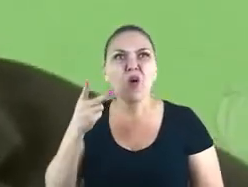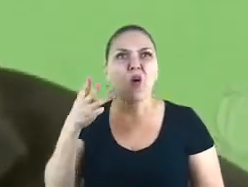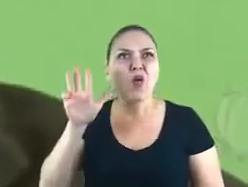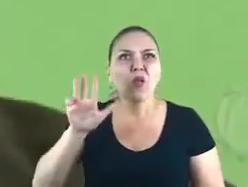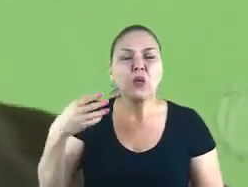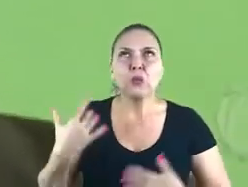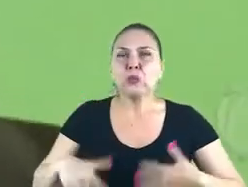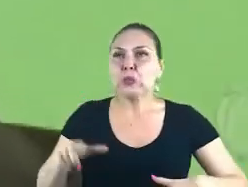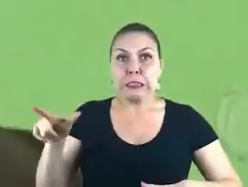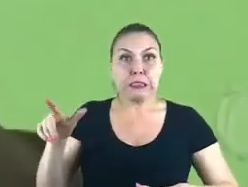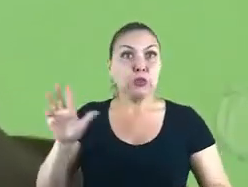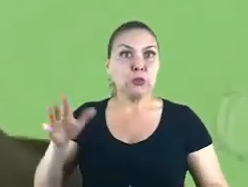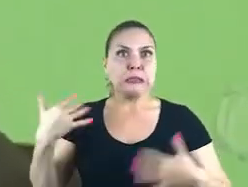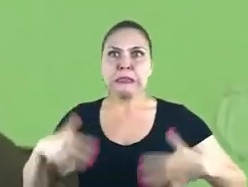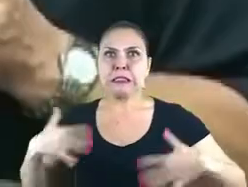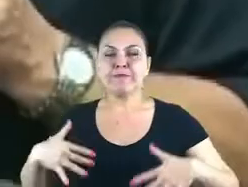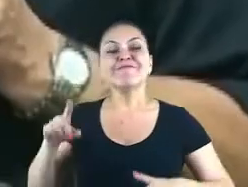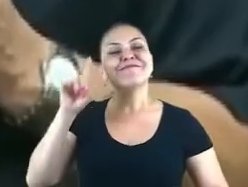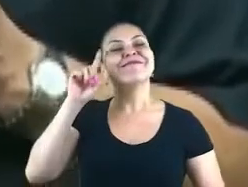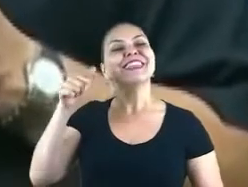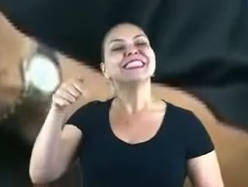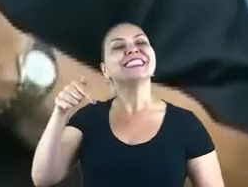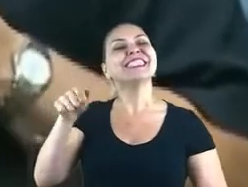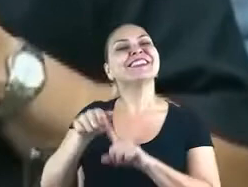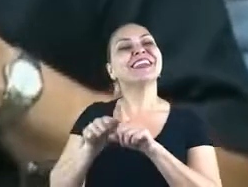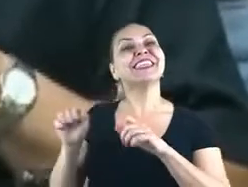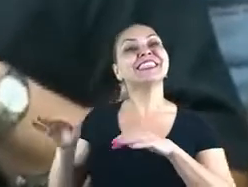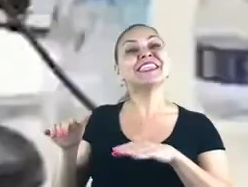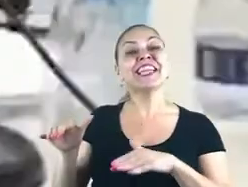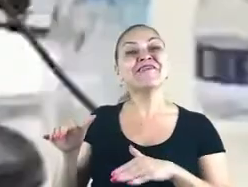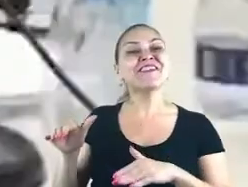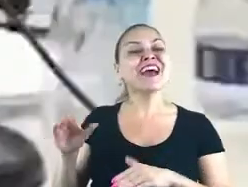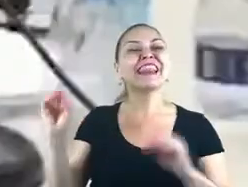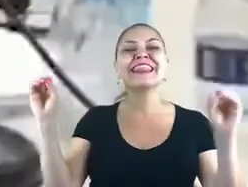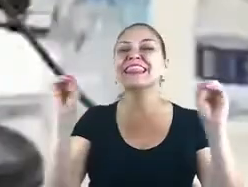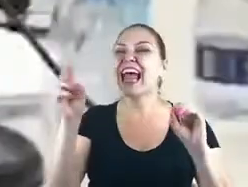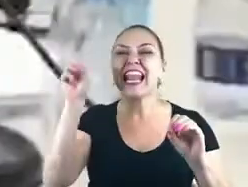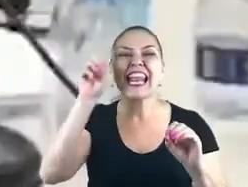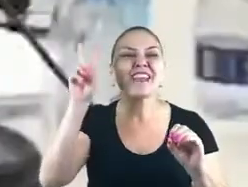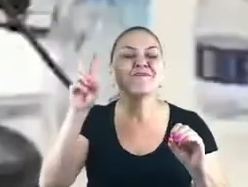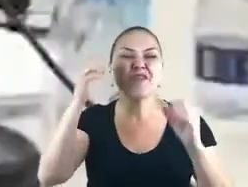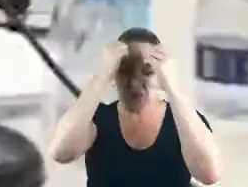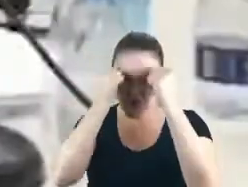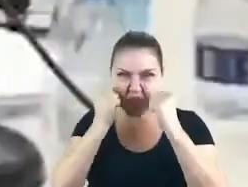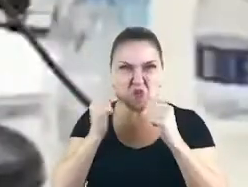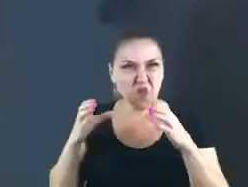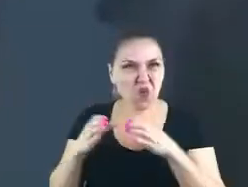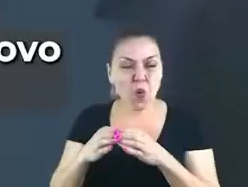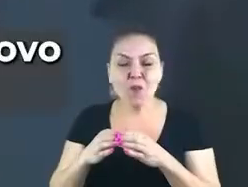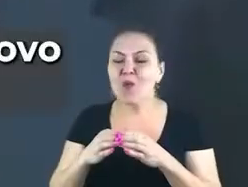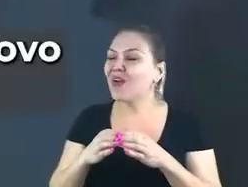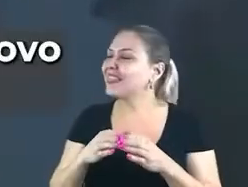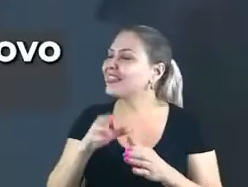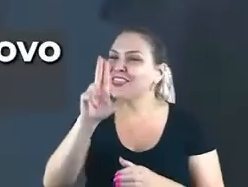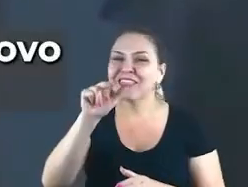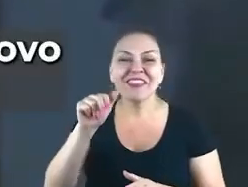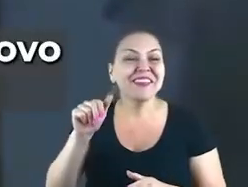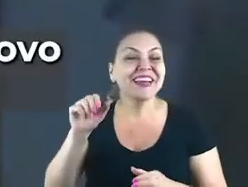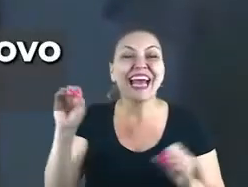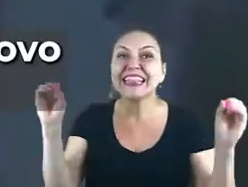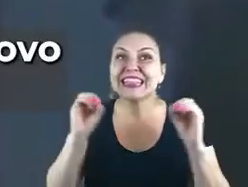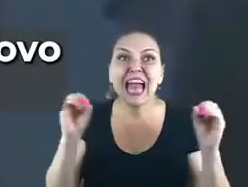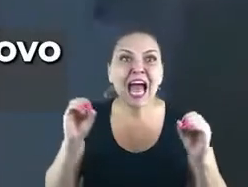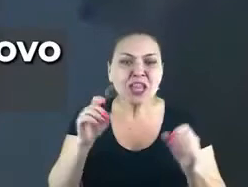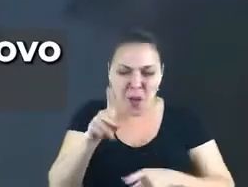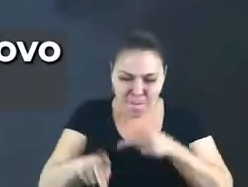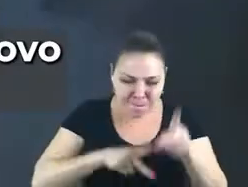Para o desespero de Lula, nosso 7 de setembro em nada lembrou a Ku Klux Klan. Para o desespero